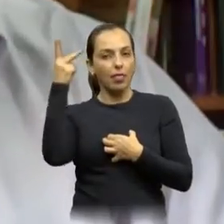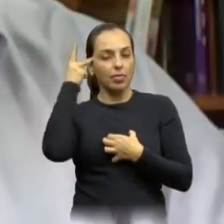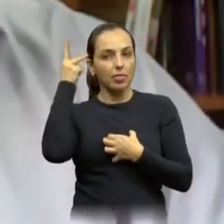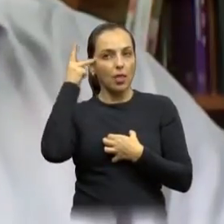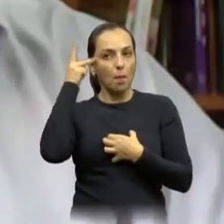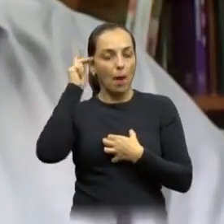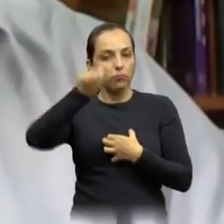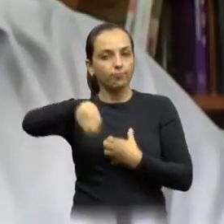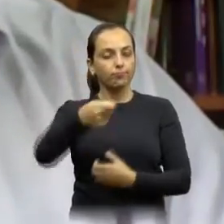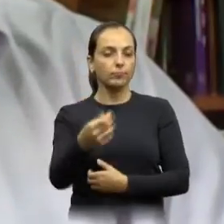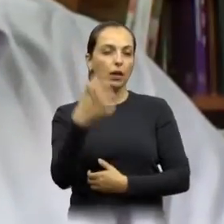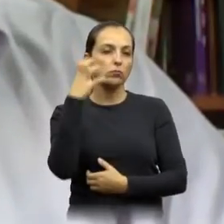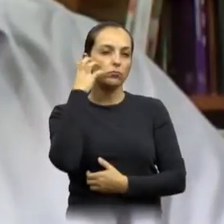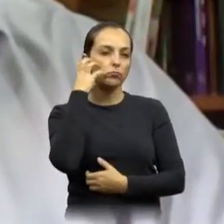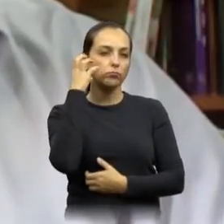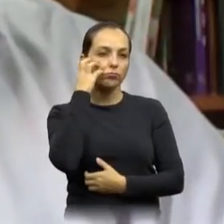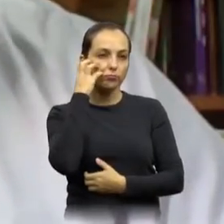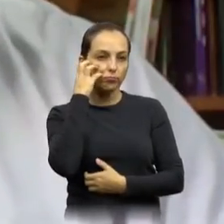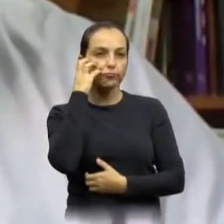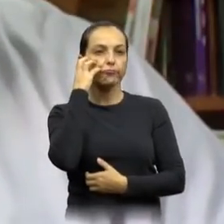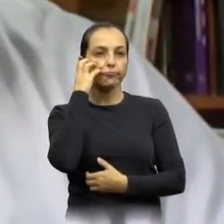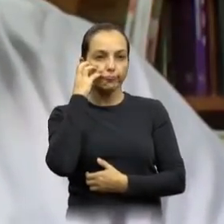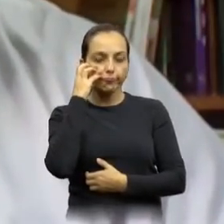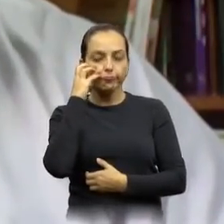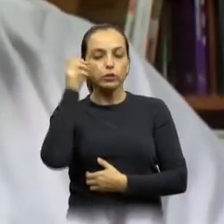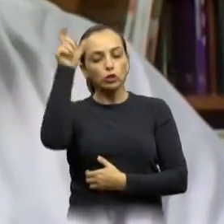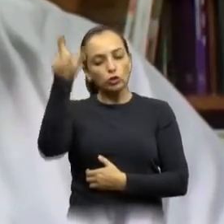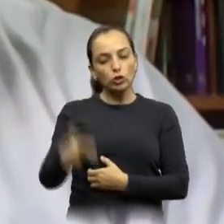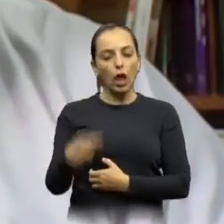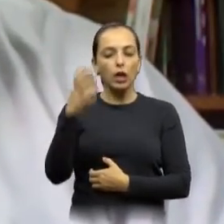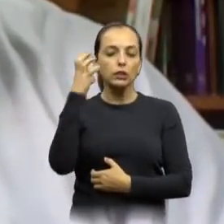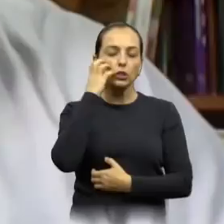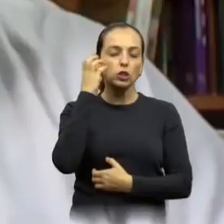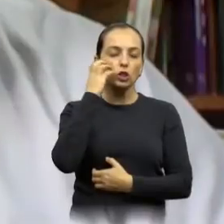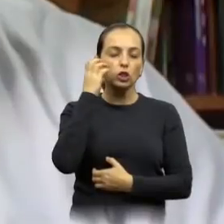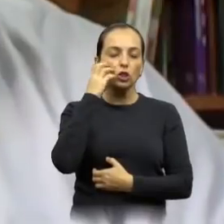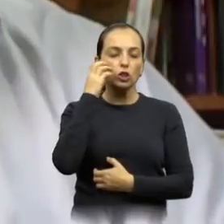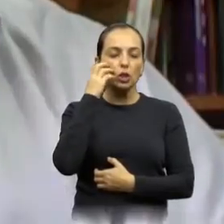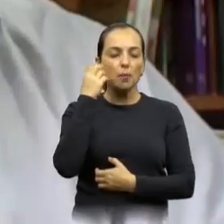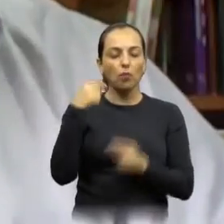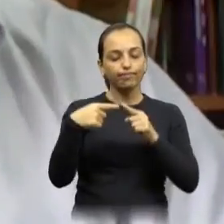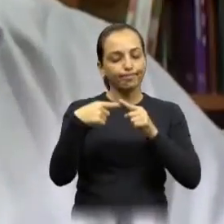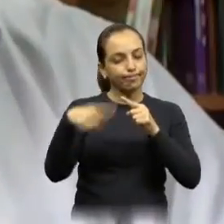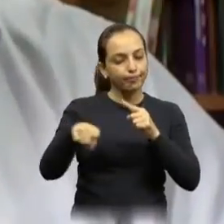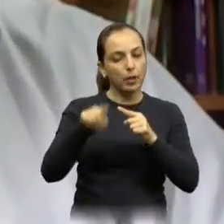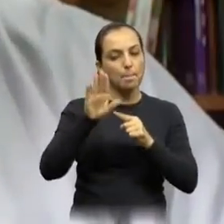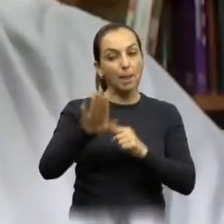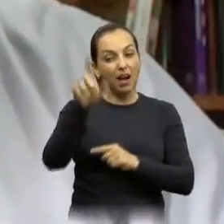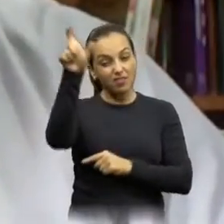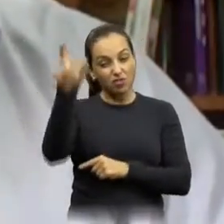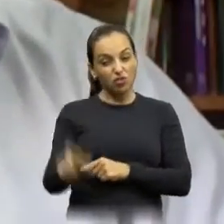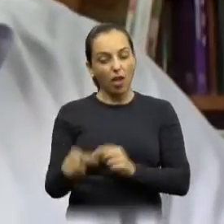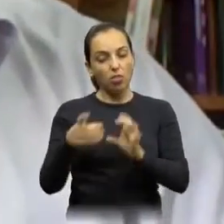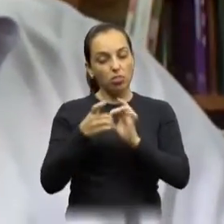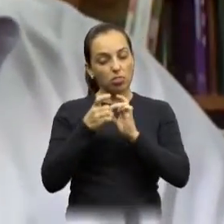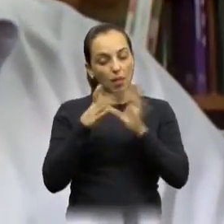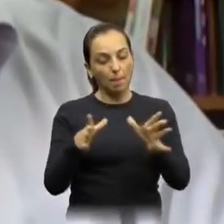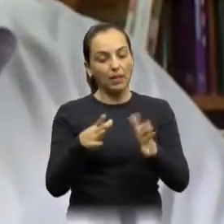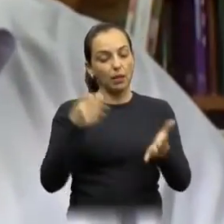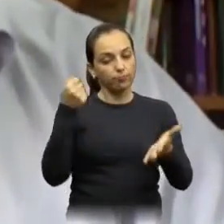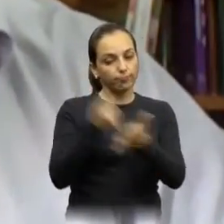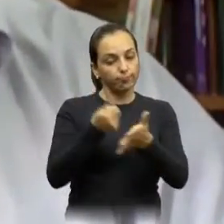Ângeli, o Bruno, apesar de todas as nossas divergências, era um grande aliado na luta em defesa da democracia